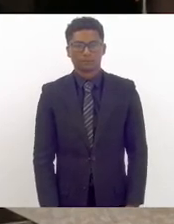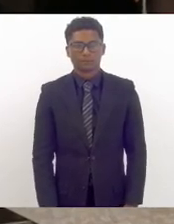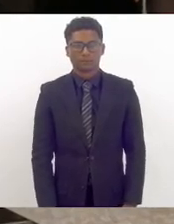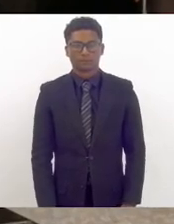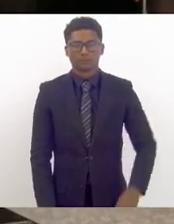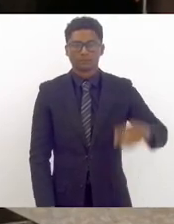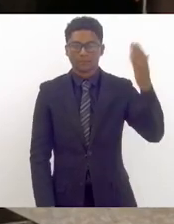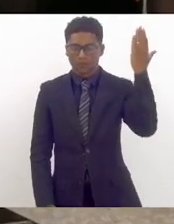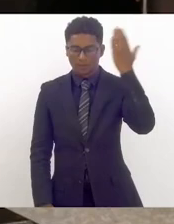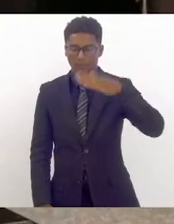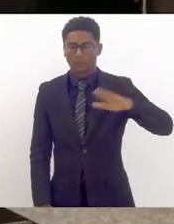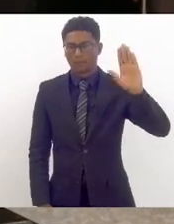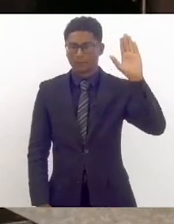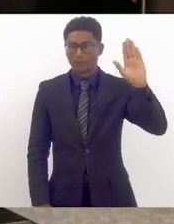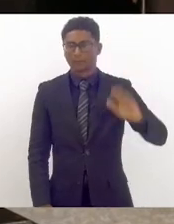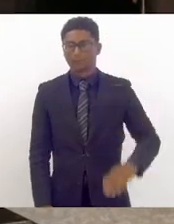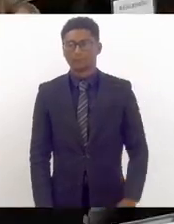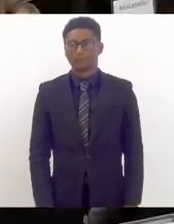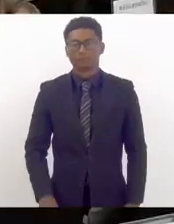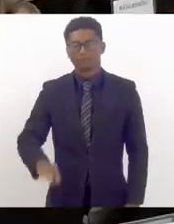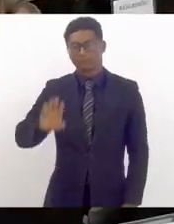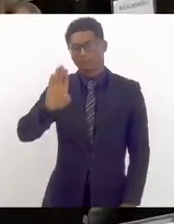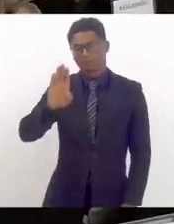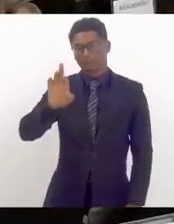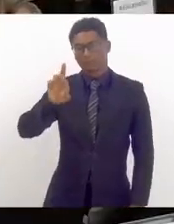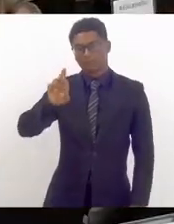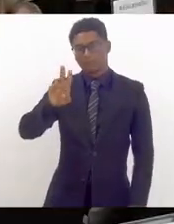Assim o prometo. Bruno Dauag.